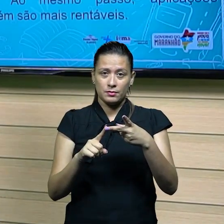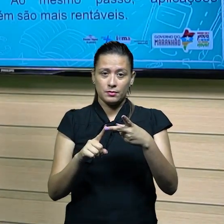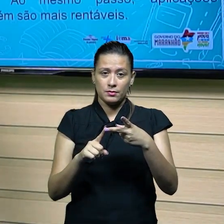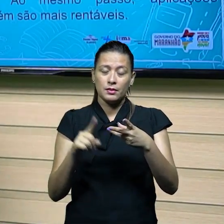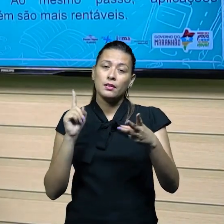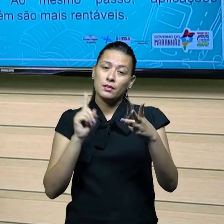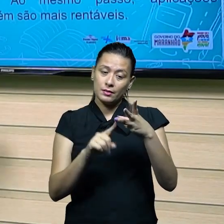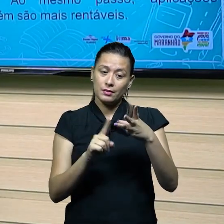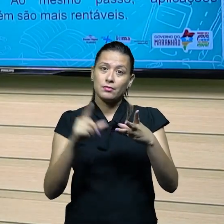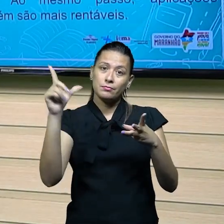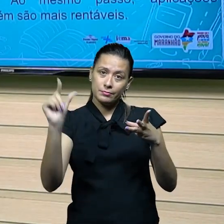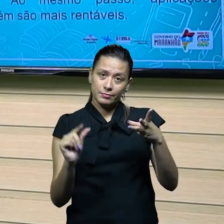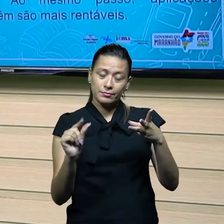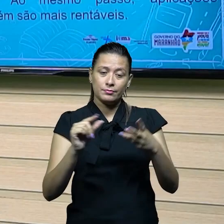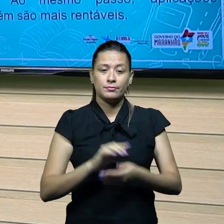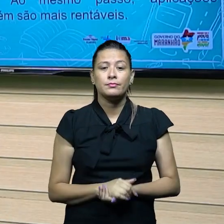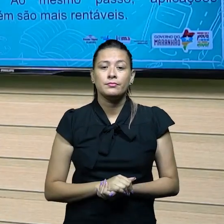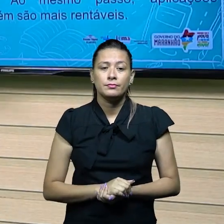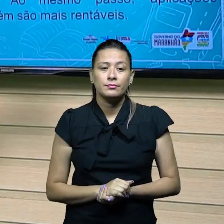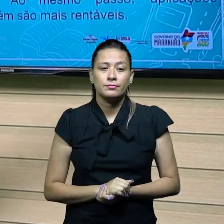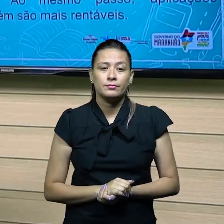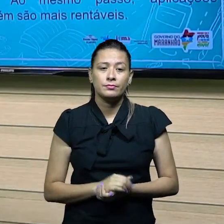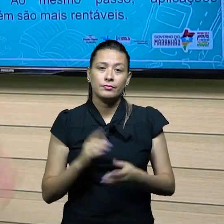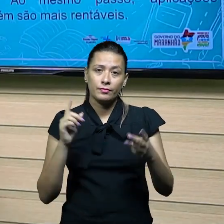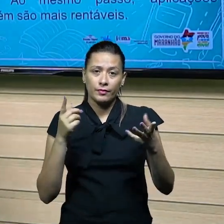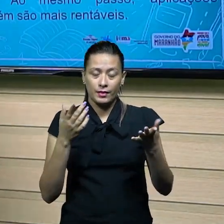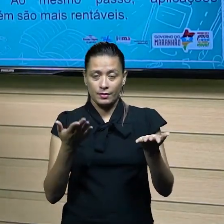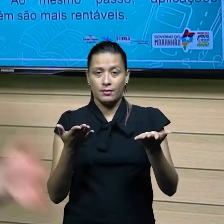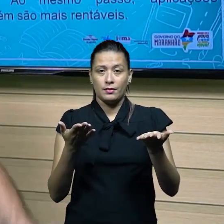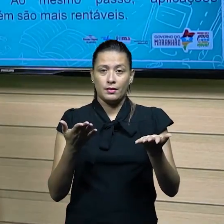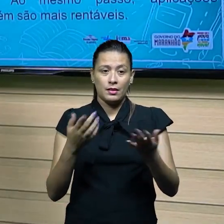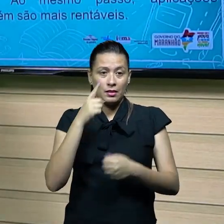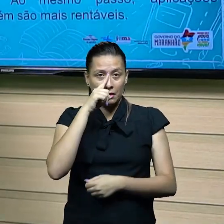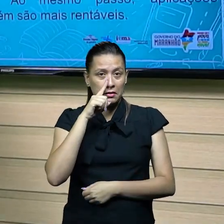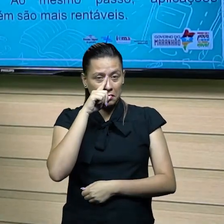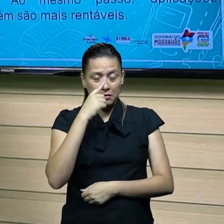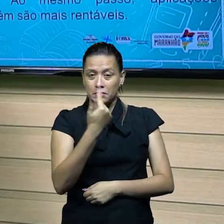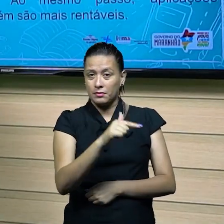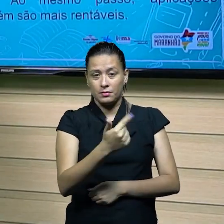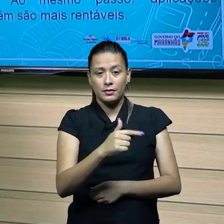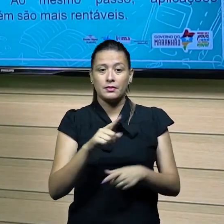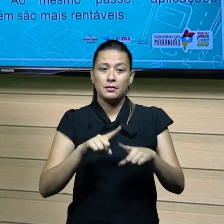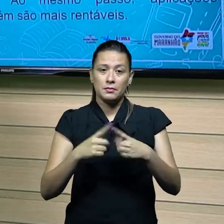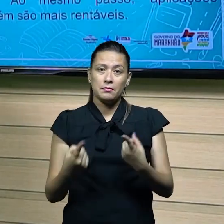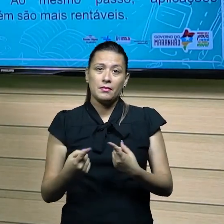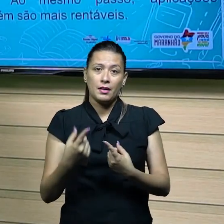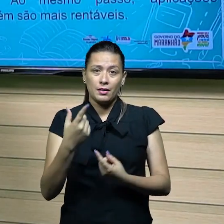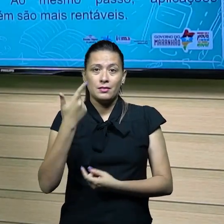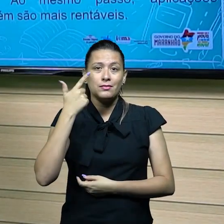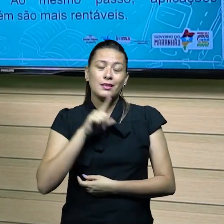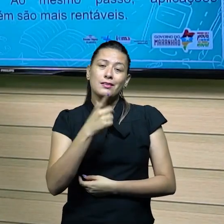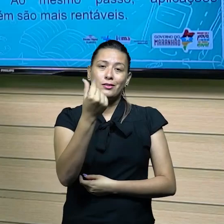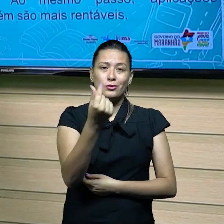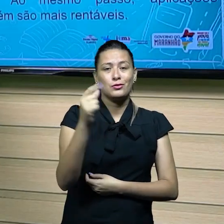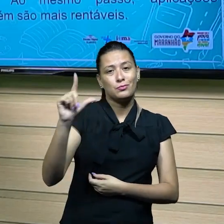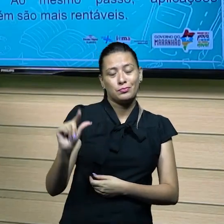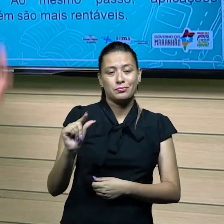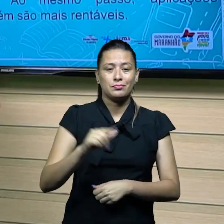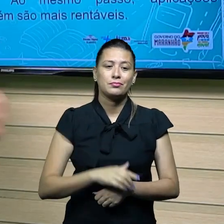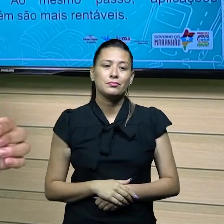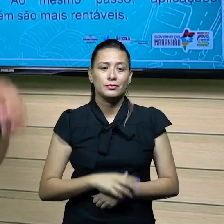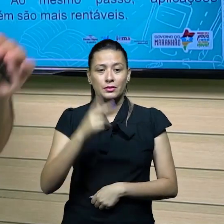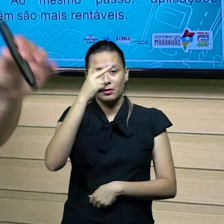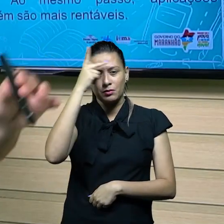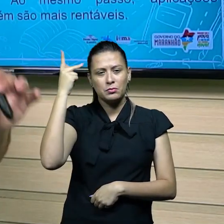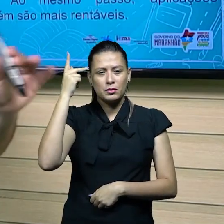menos. As pessoas, investidores arrojados, é o inverso. Eles se arriscam mais, porém a sua rentabilidade acaba sendo maior, porque estão se